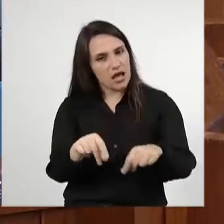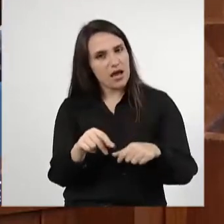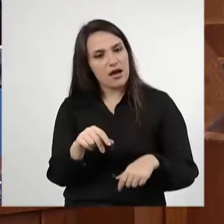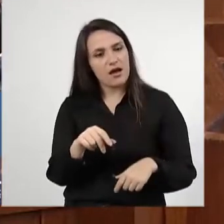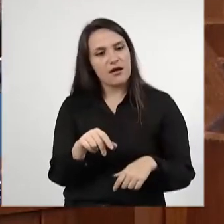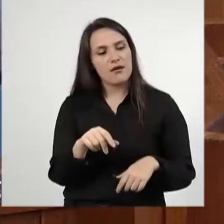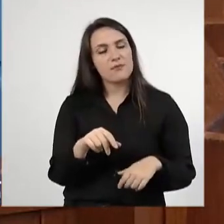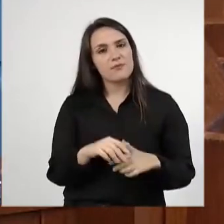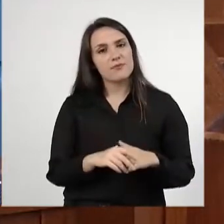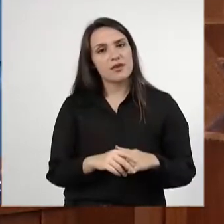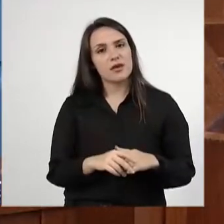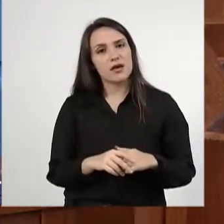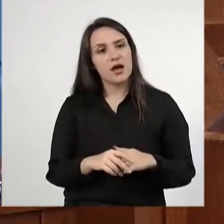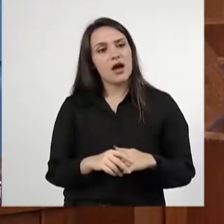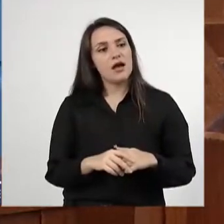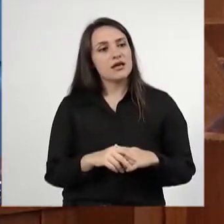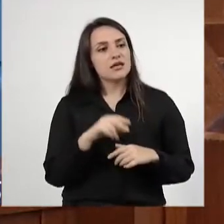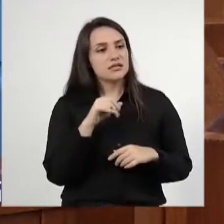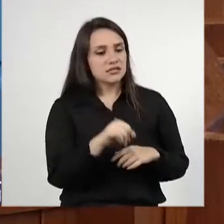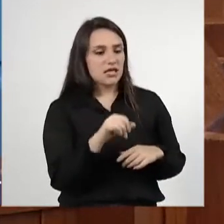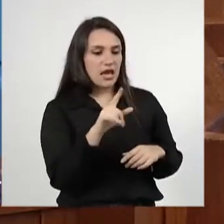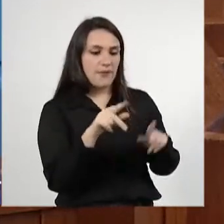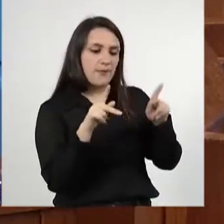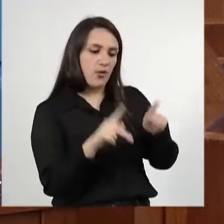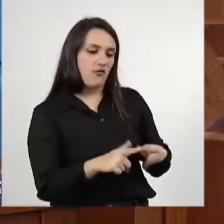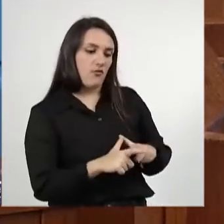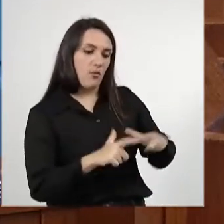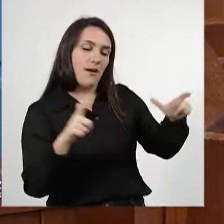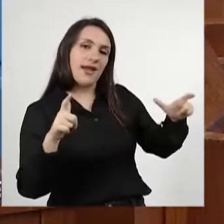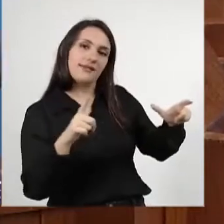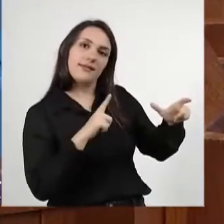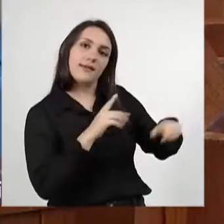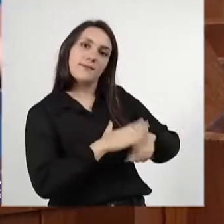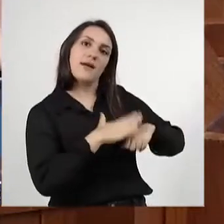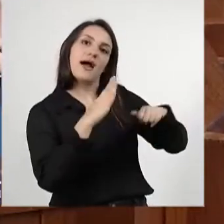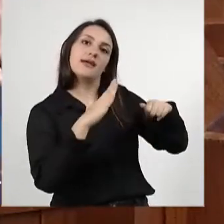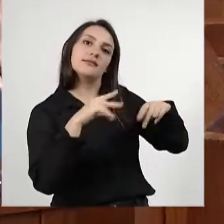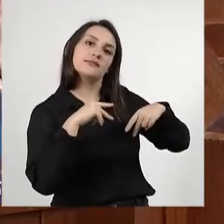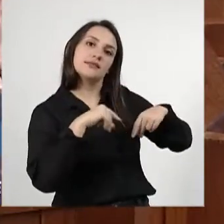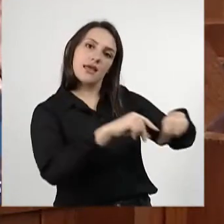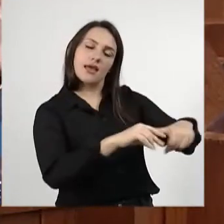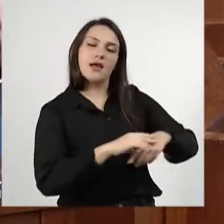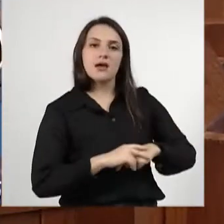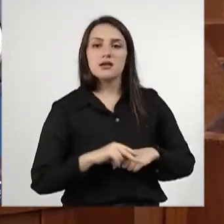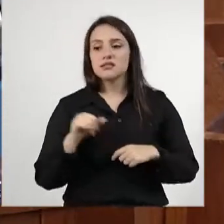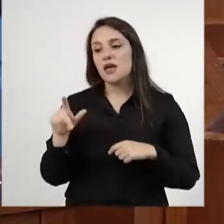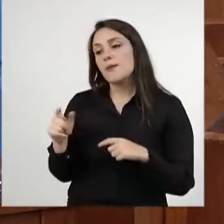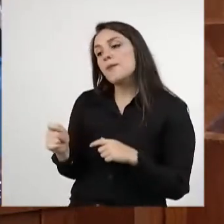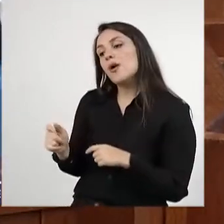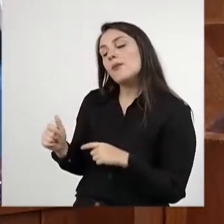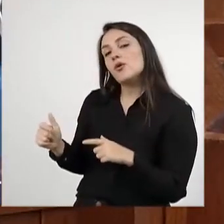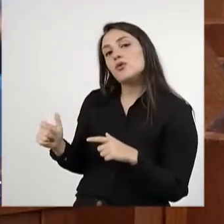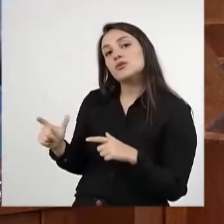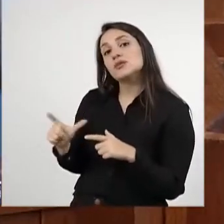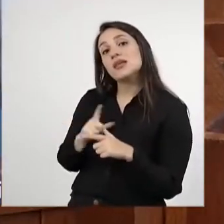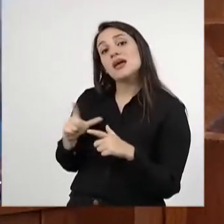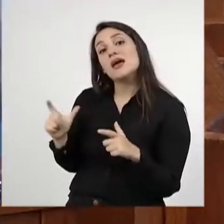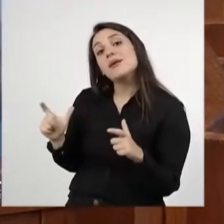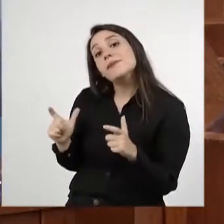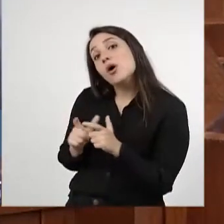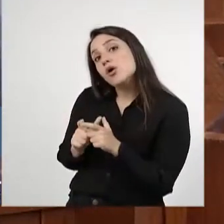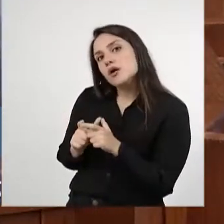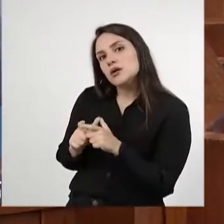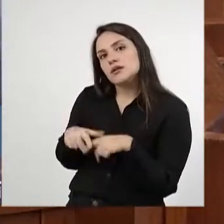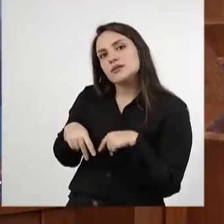Quem é mais forte tem mais, quem é mais fraco tem menos. Entre eles, a divisão é entre eles.